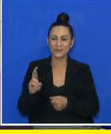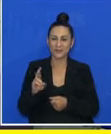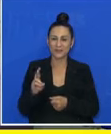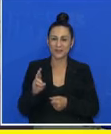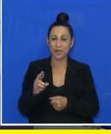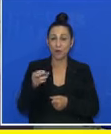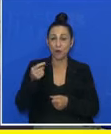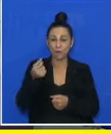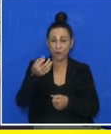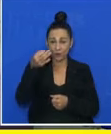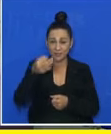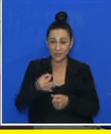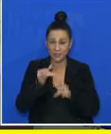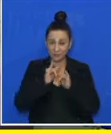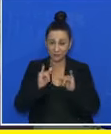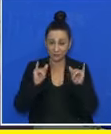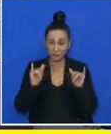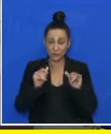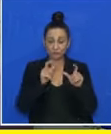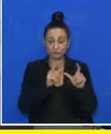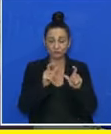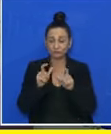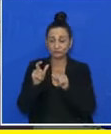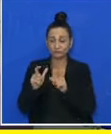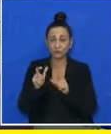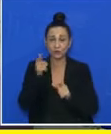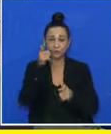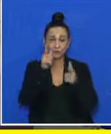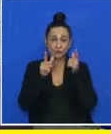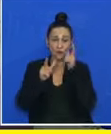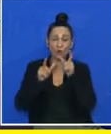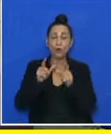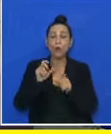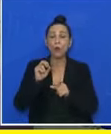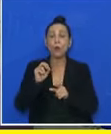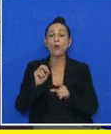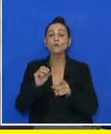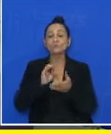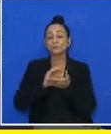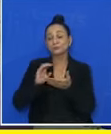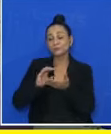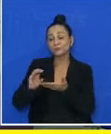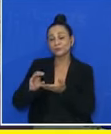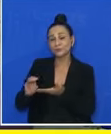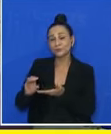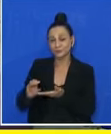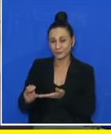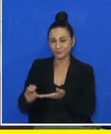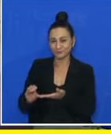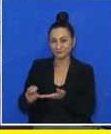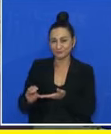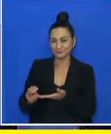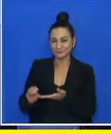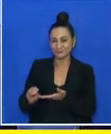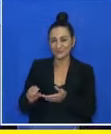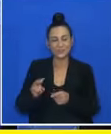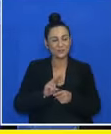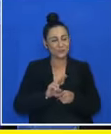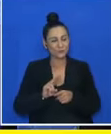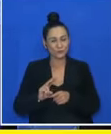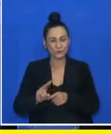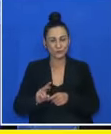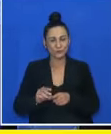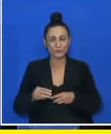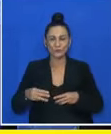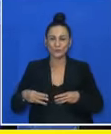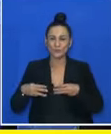R$1.200.000. O valor exato de premiação será divulgado após o rateio entre as apostas vencedoras dos prêmios fixos. Aqui os auditores do Ministério